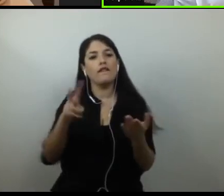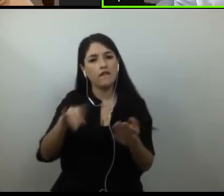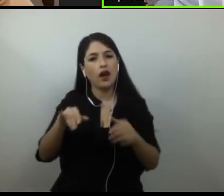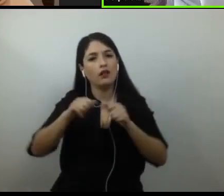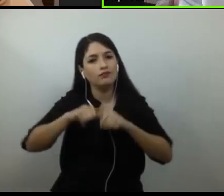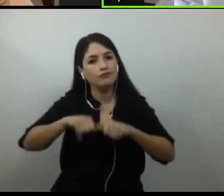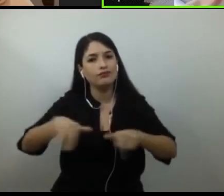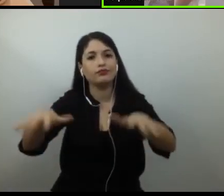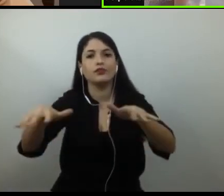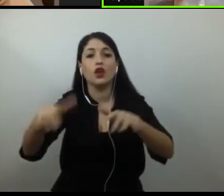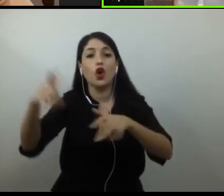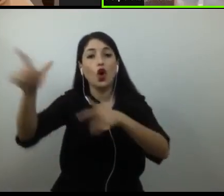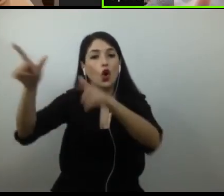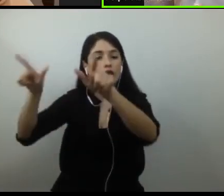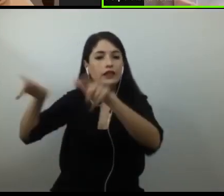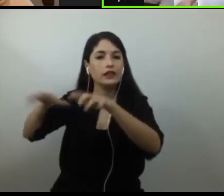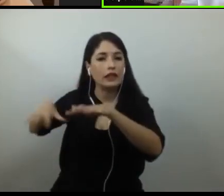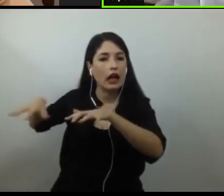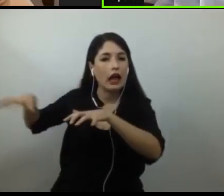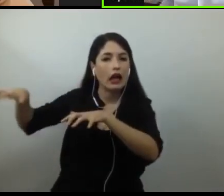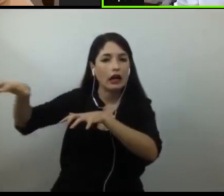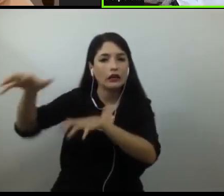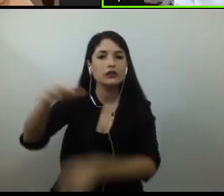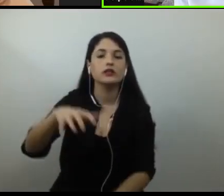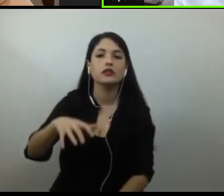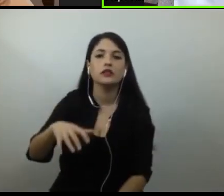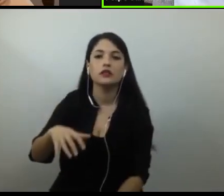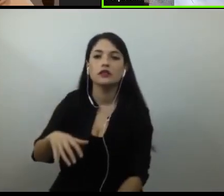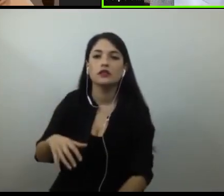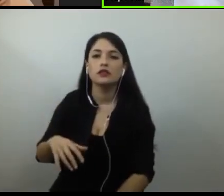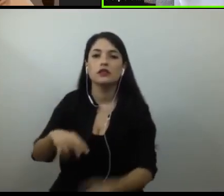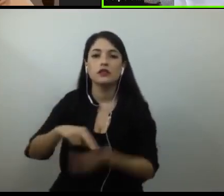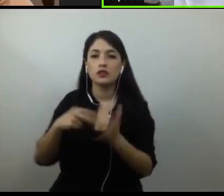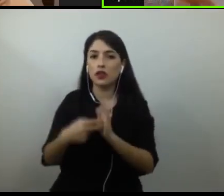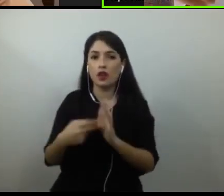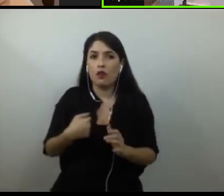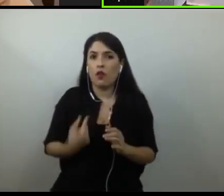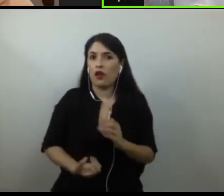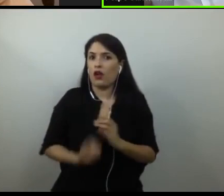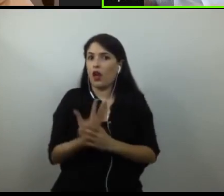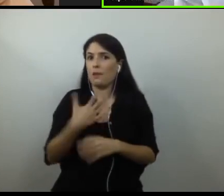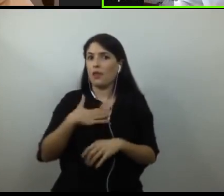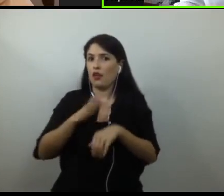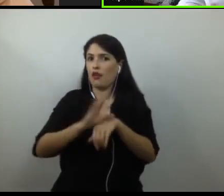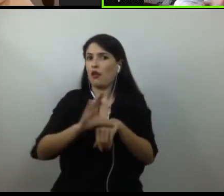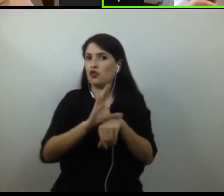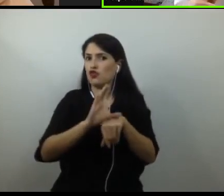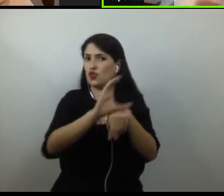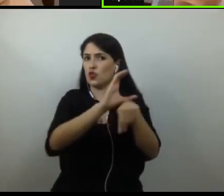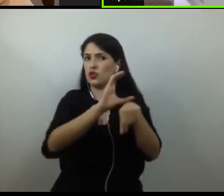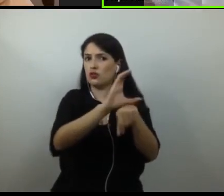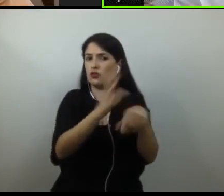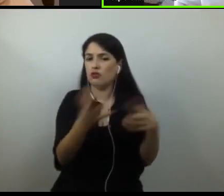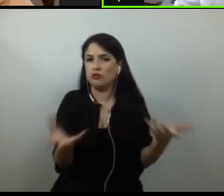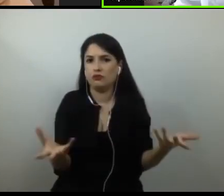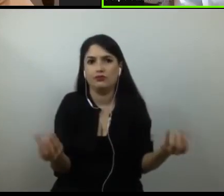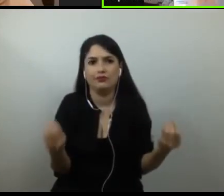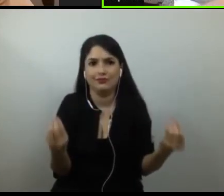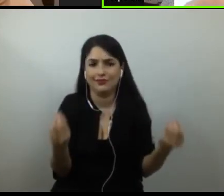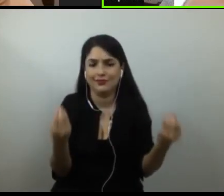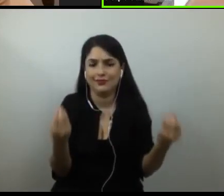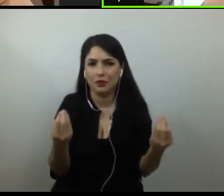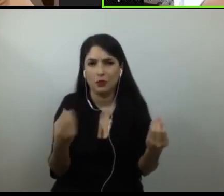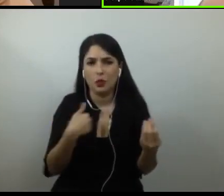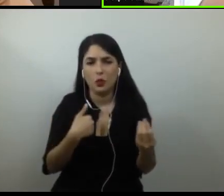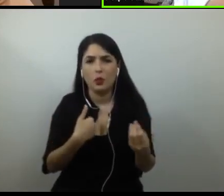outras áreas. Então, também posso ter minha própria constituição, né? Posso ter minha própria leitura. Desconhecer